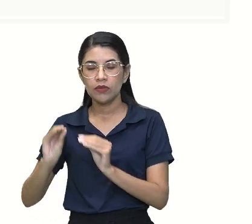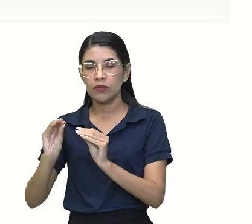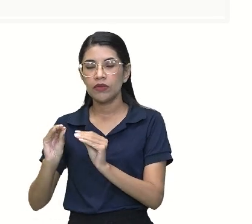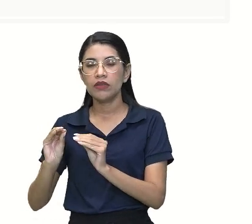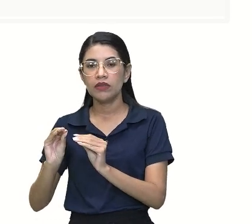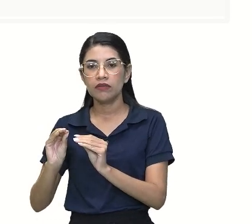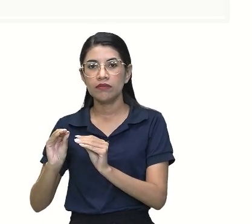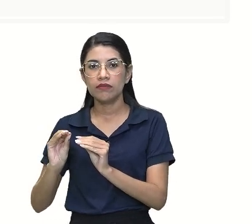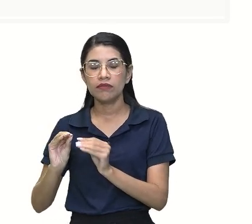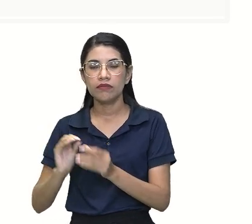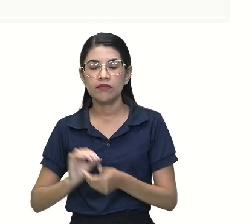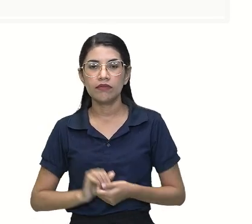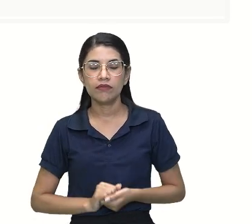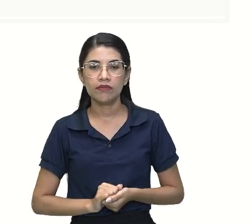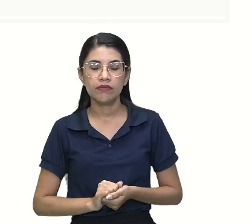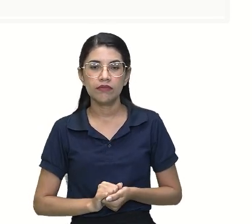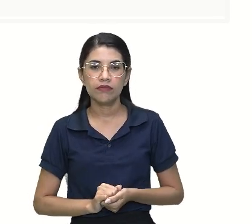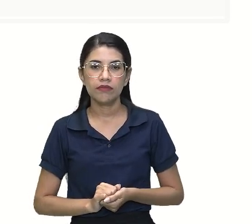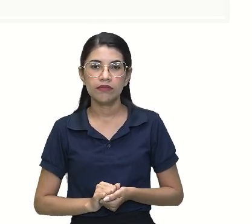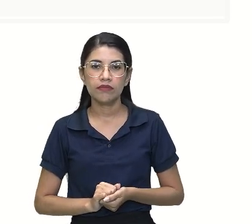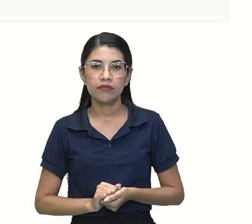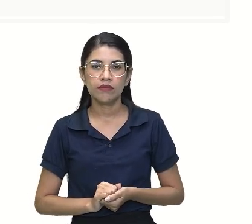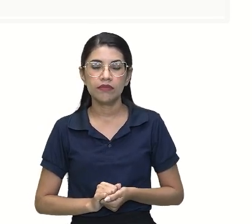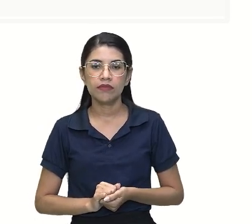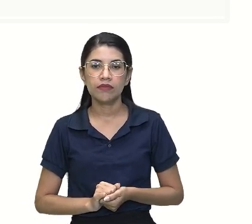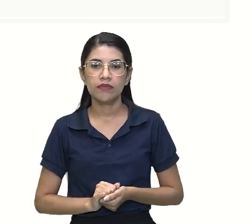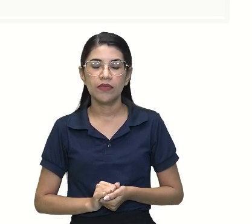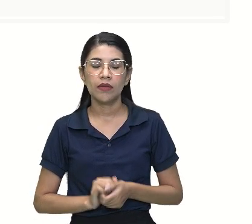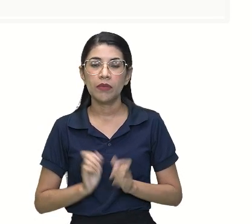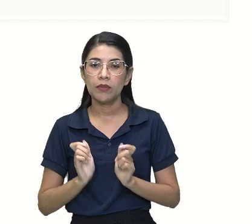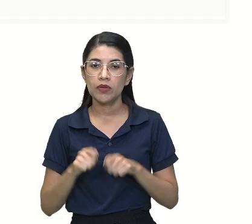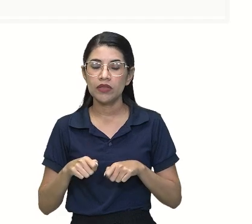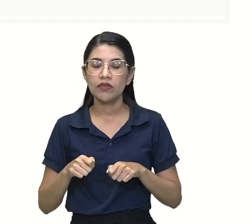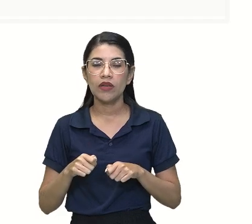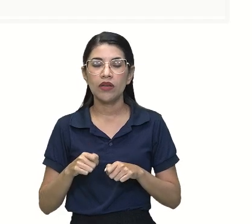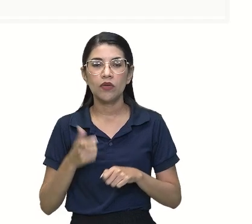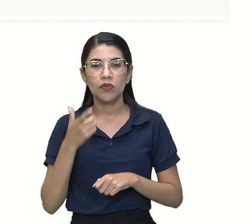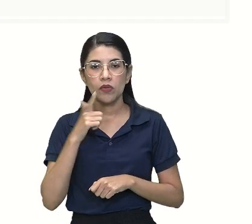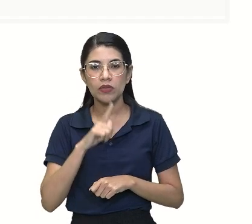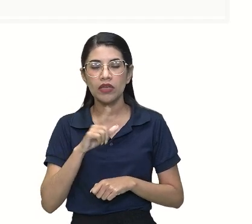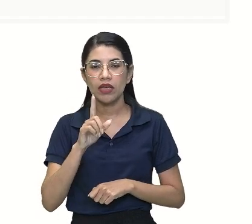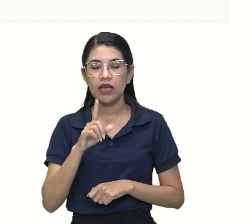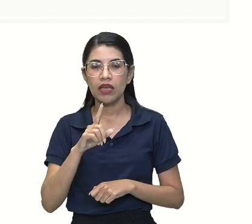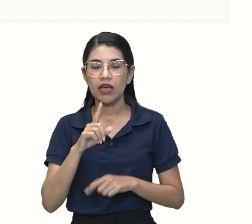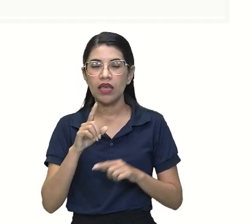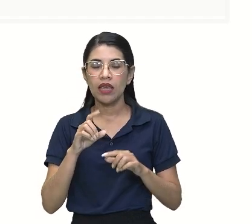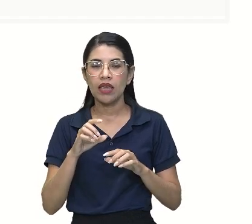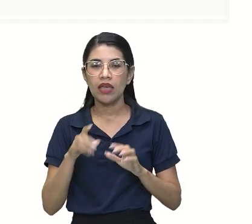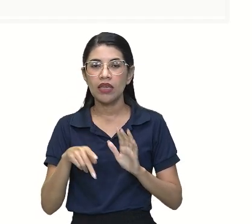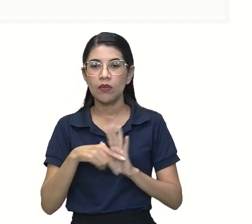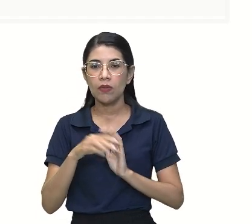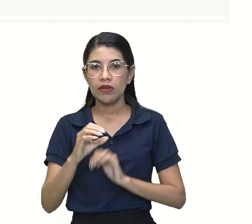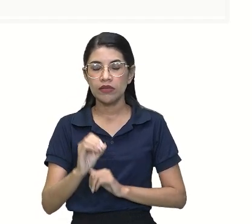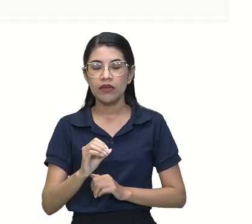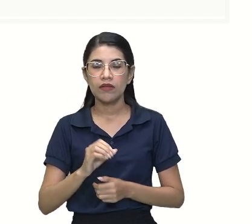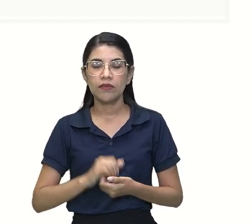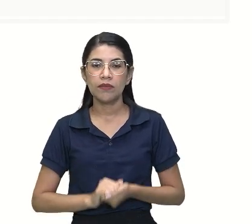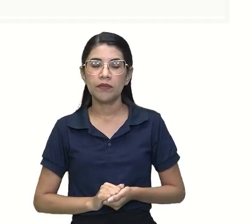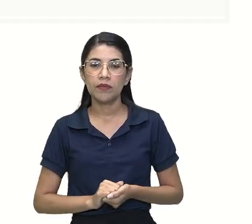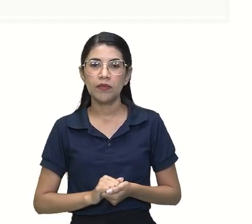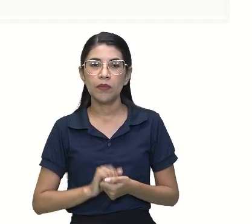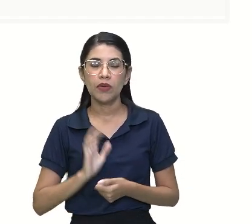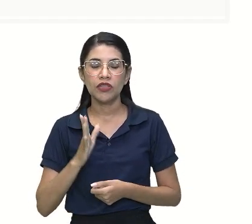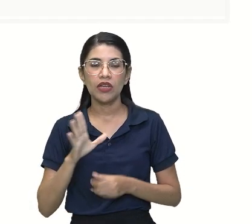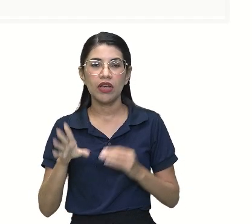direito, para a gente anular a nossa expressão. A gente não pode criar elementos assim do nada, né? Já que a gente acrescentou, a gente